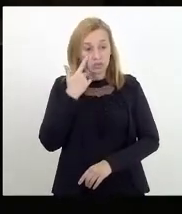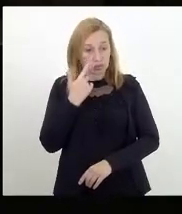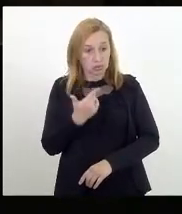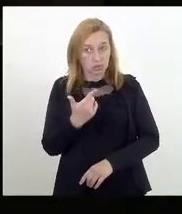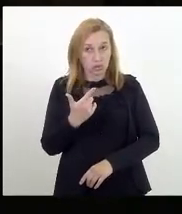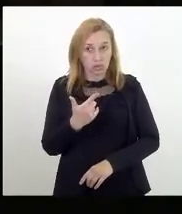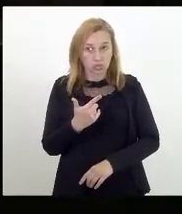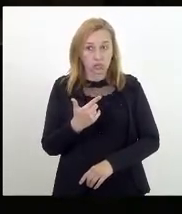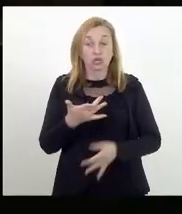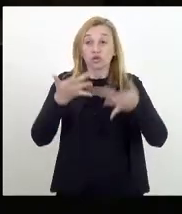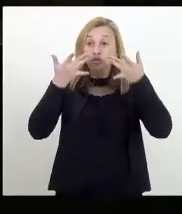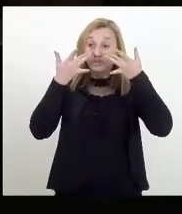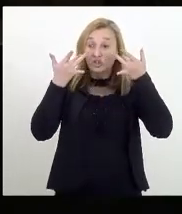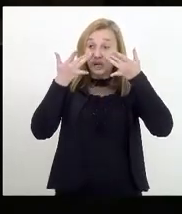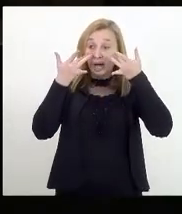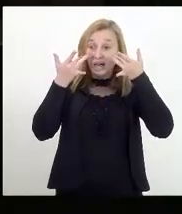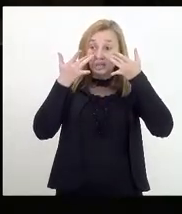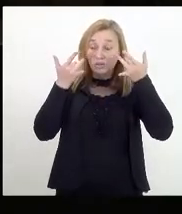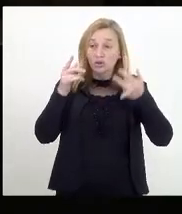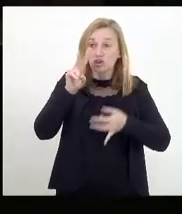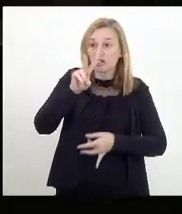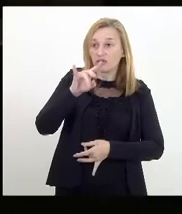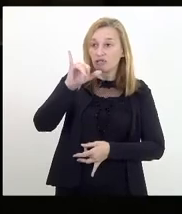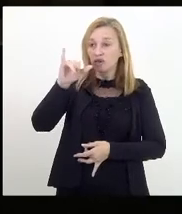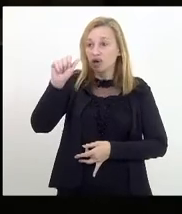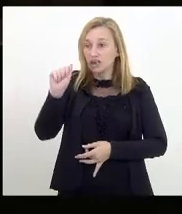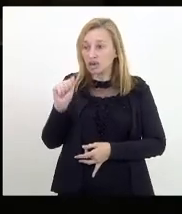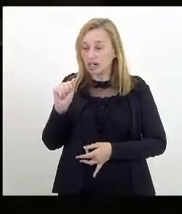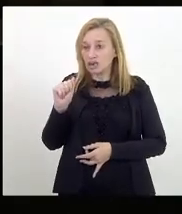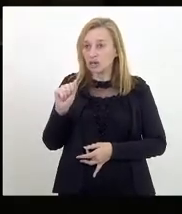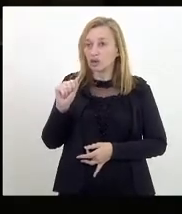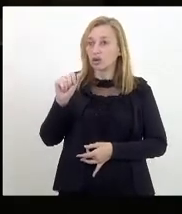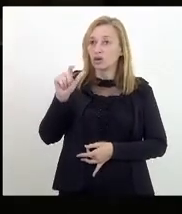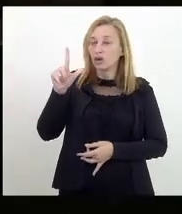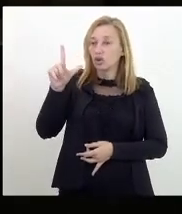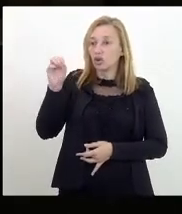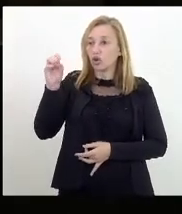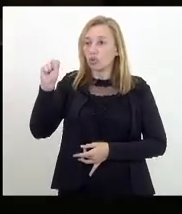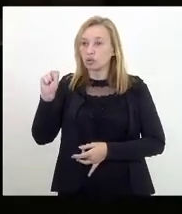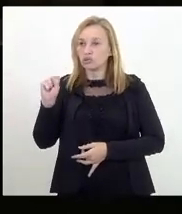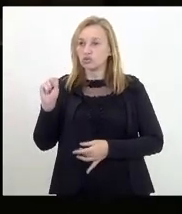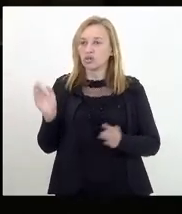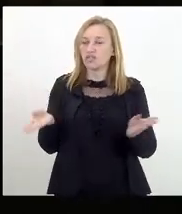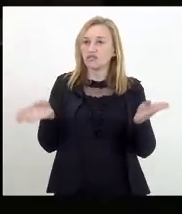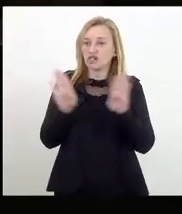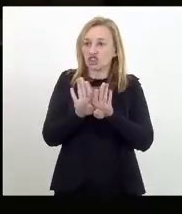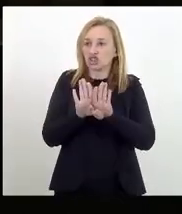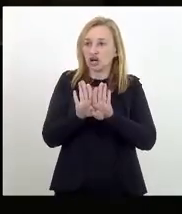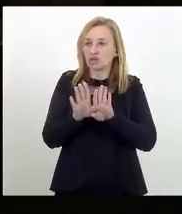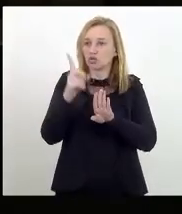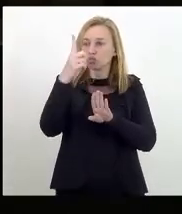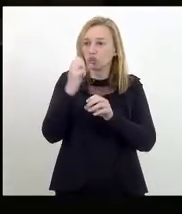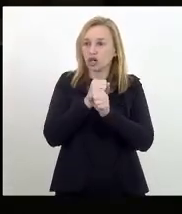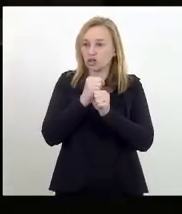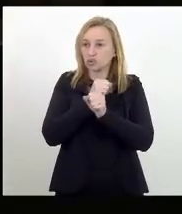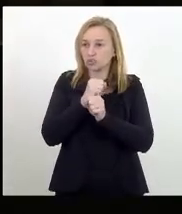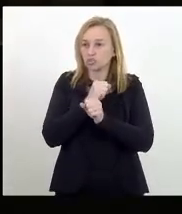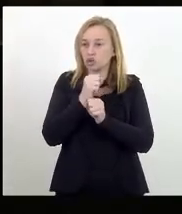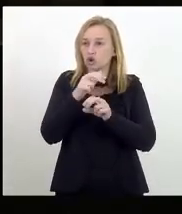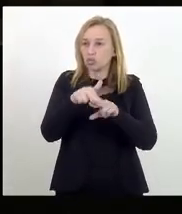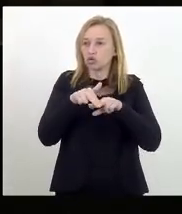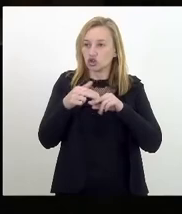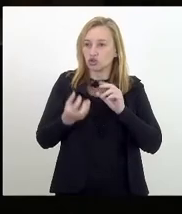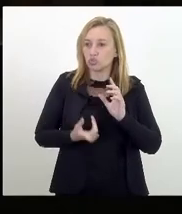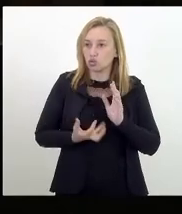o teatro villa-lobo fechado após um ano fechado após um incêndio